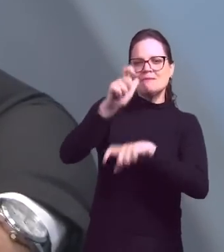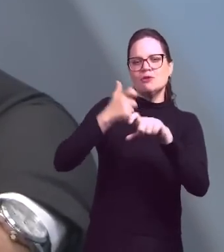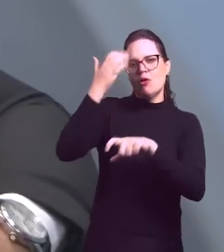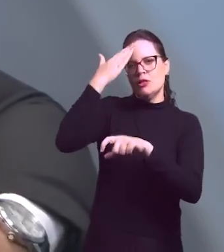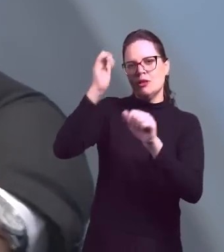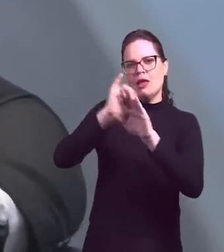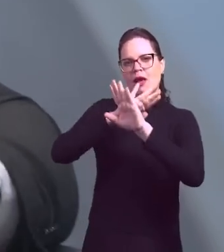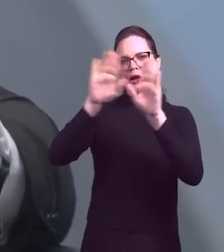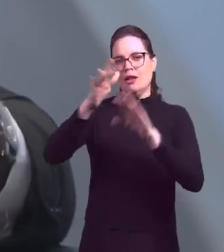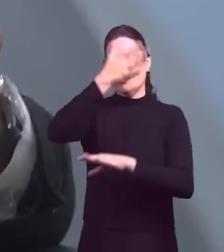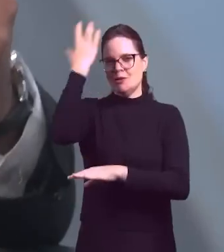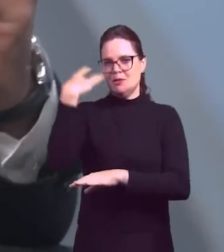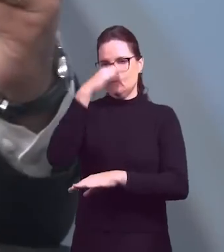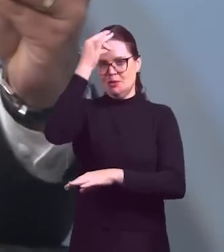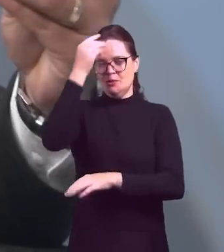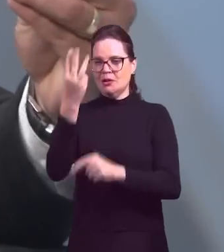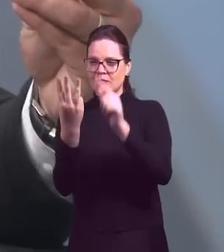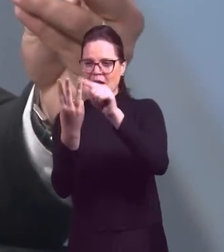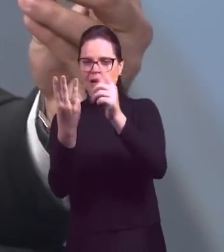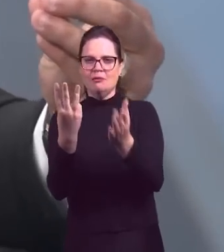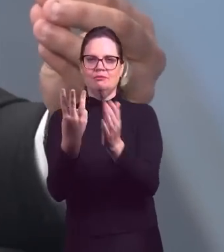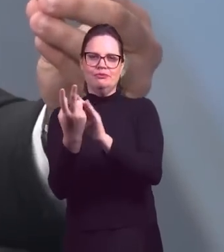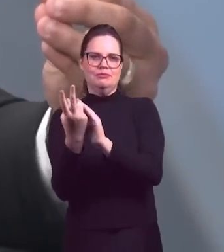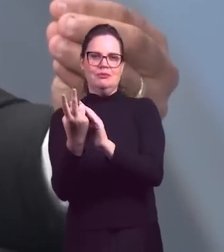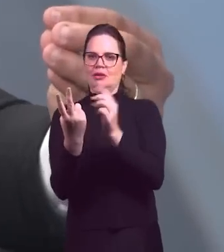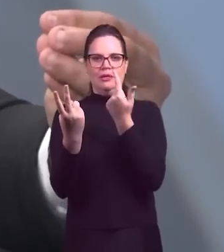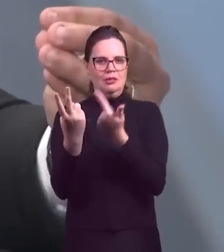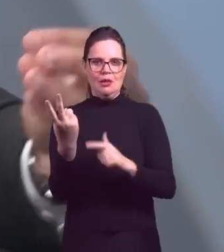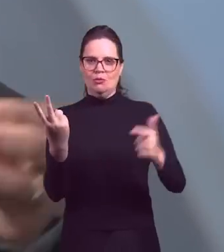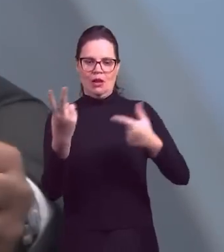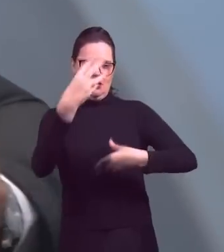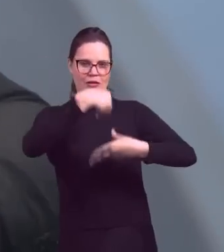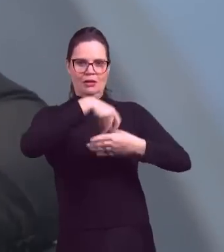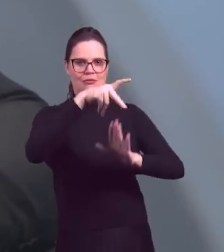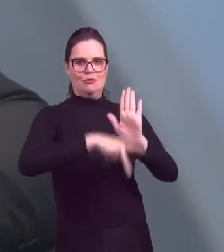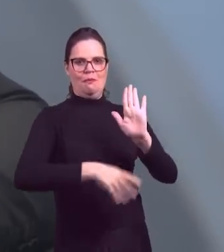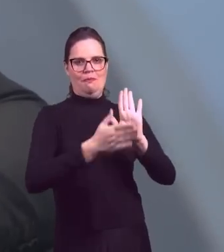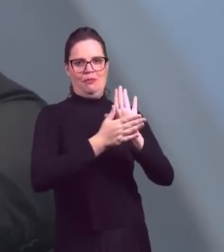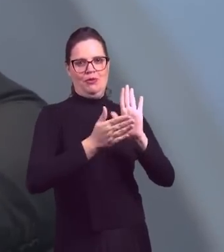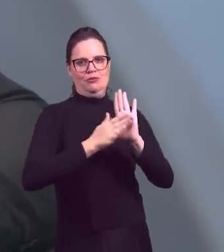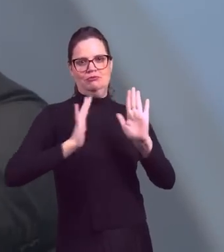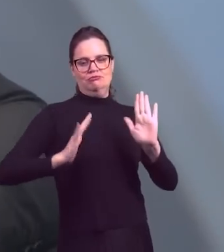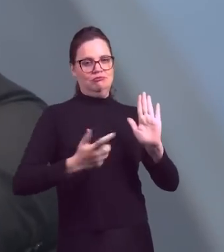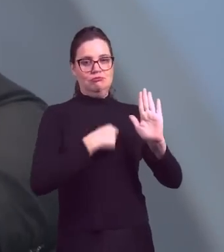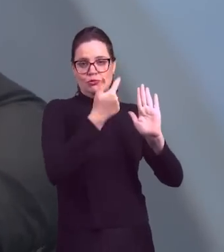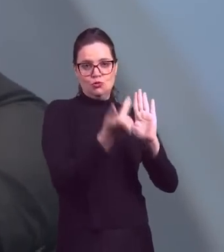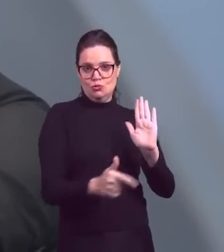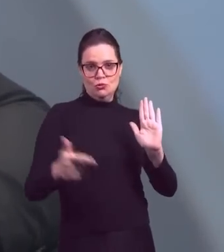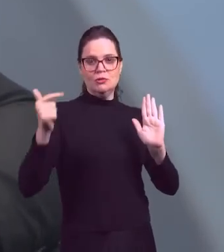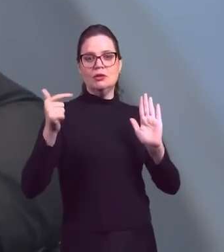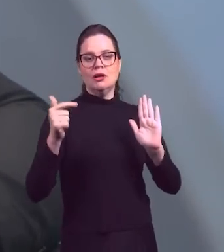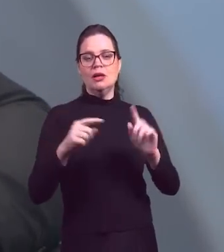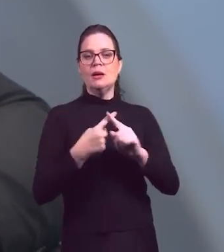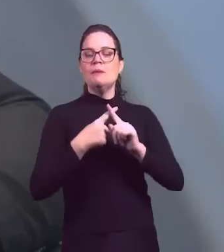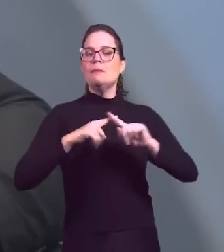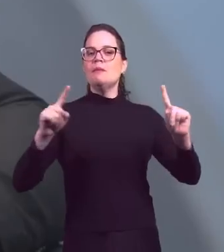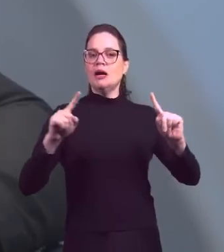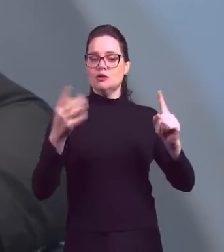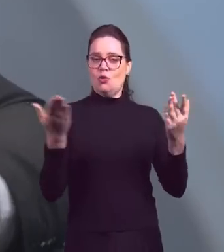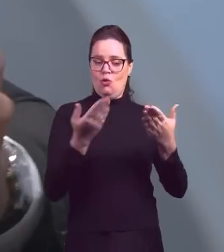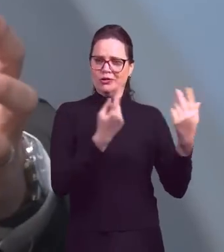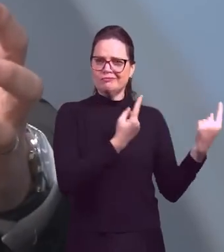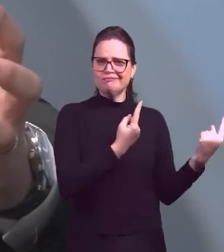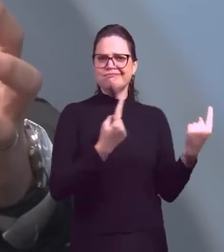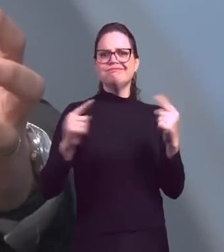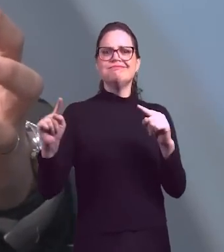do Espírito Santo da execução do Evangelho Salvador. Existe uma oposição